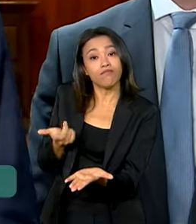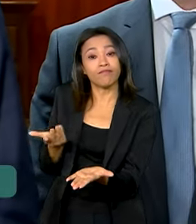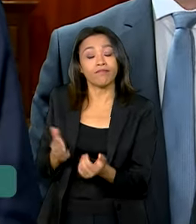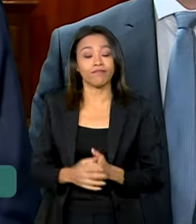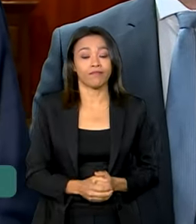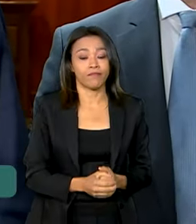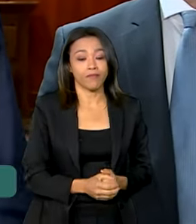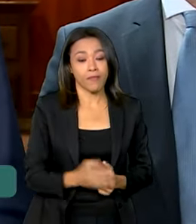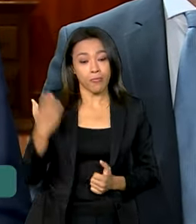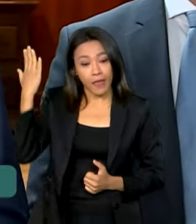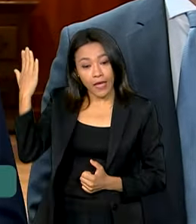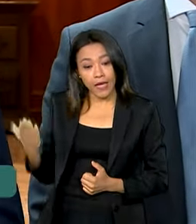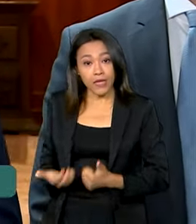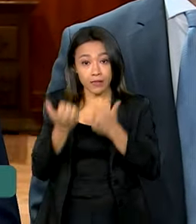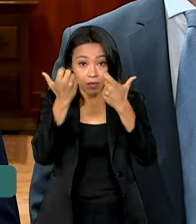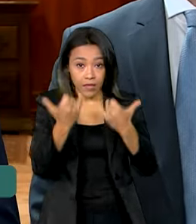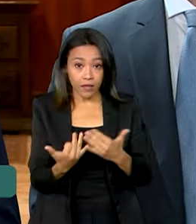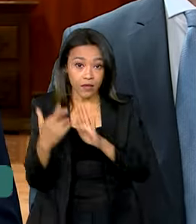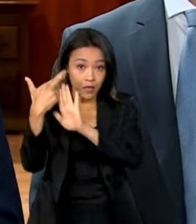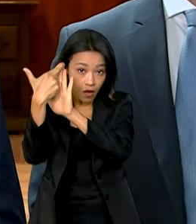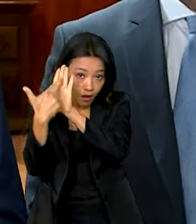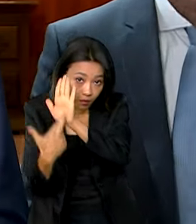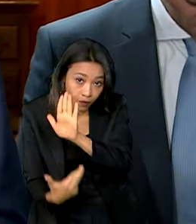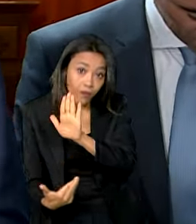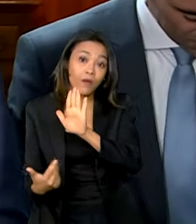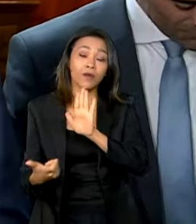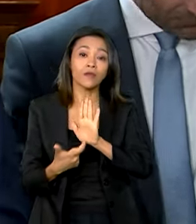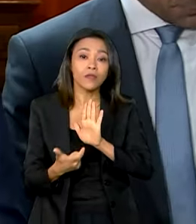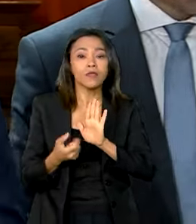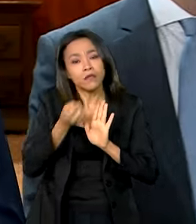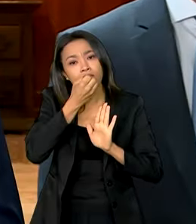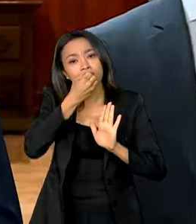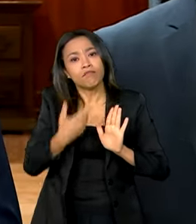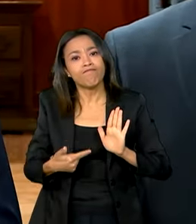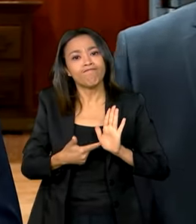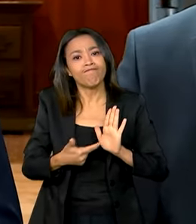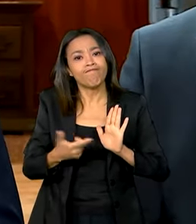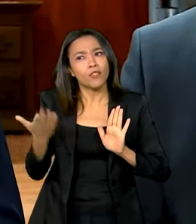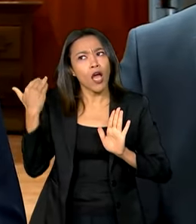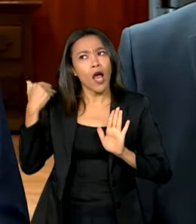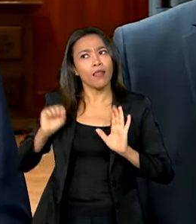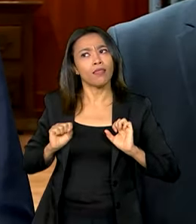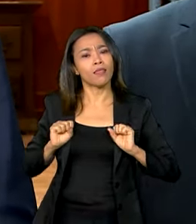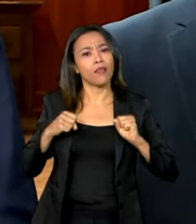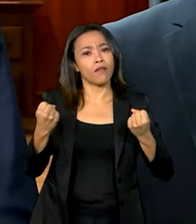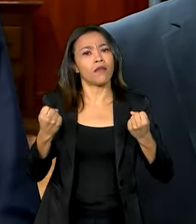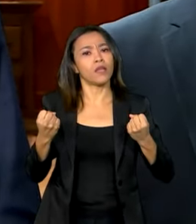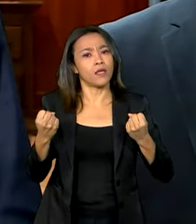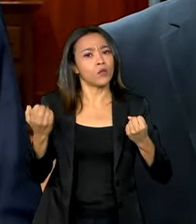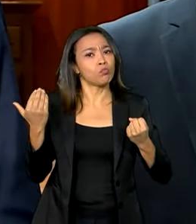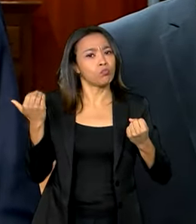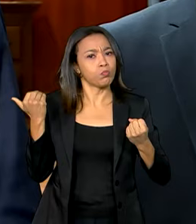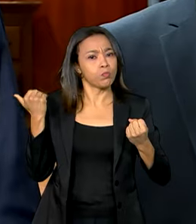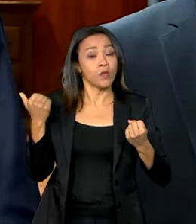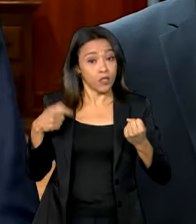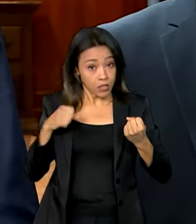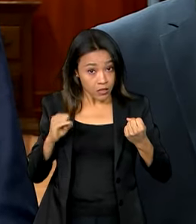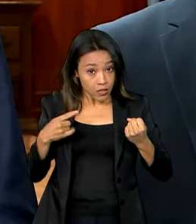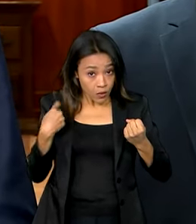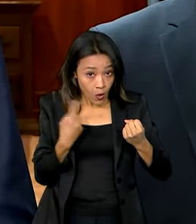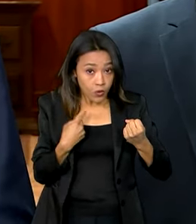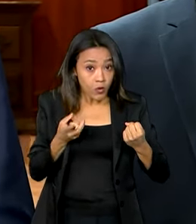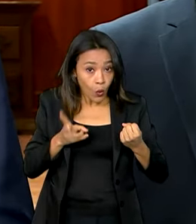eu acredito que o relatório tá em linha com com que a gente tá defendendo aqui já há algum tempo né que se nós continuarmos